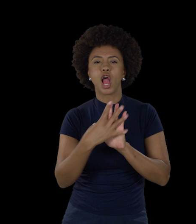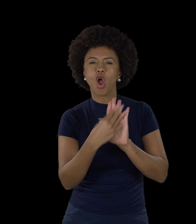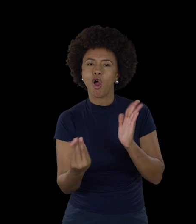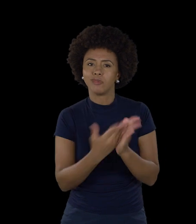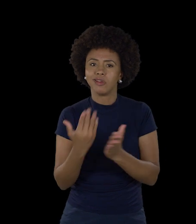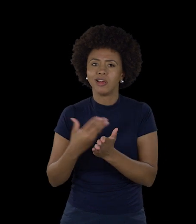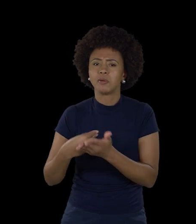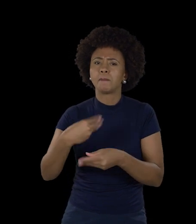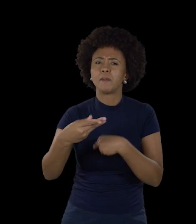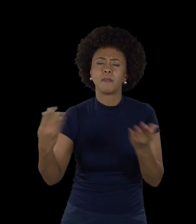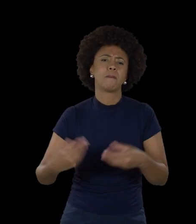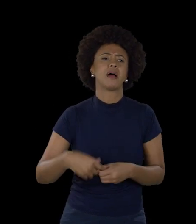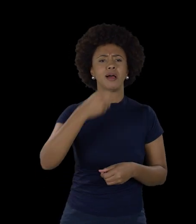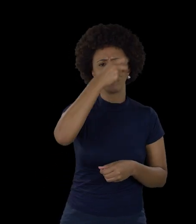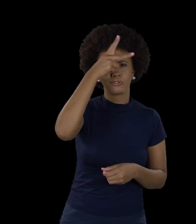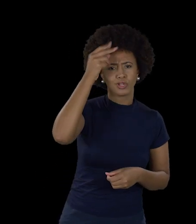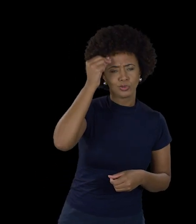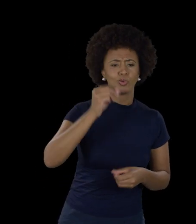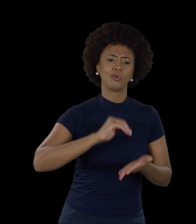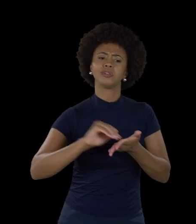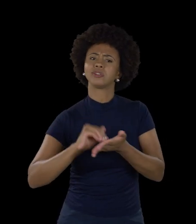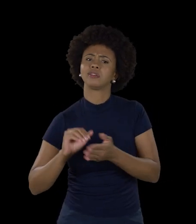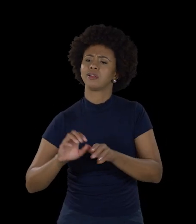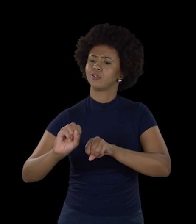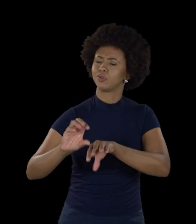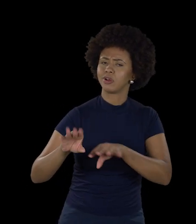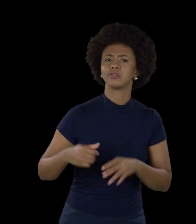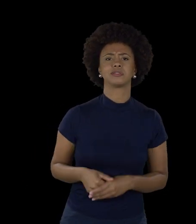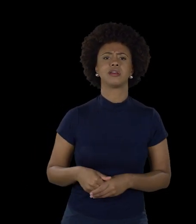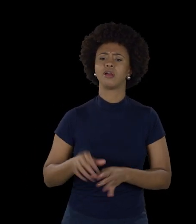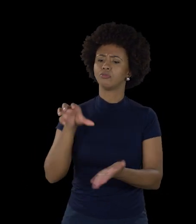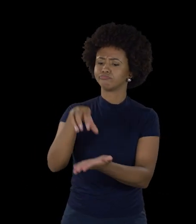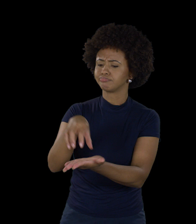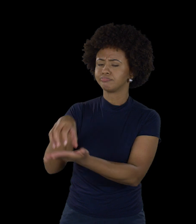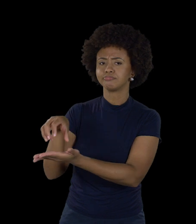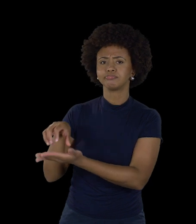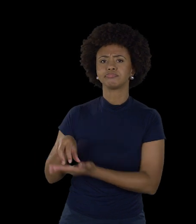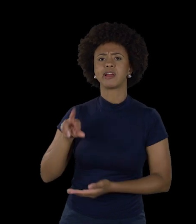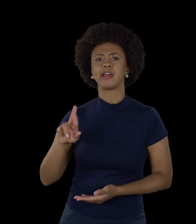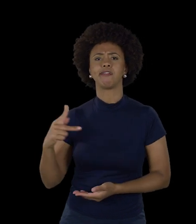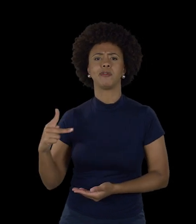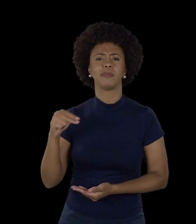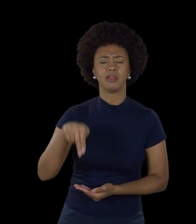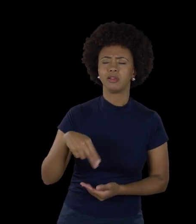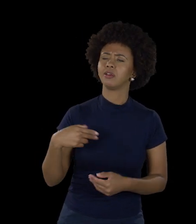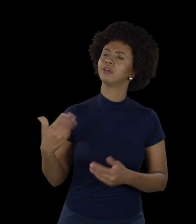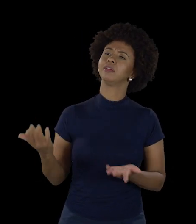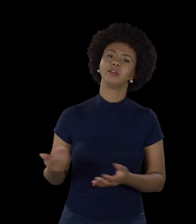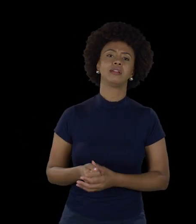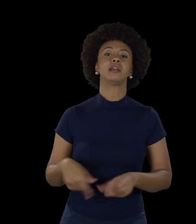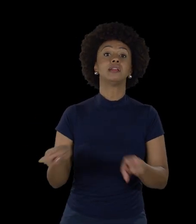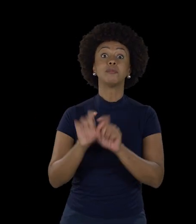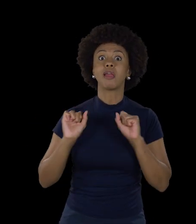de Educação, para RPPnistas. Fizemos alguns eventos muito legais, como, por exemplo, em praças